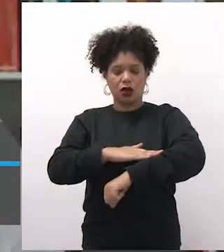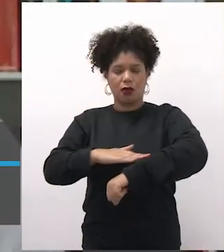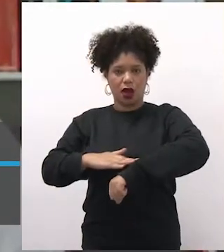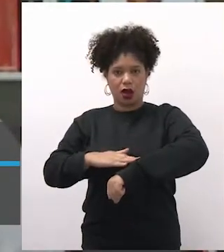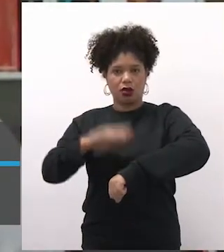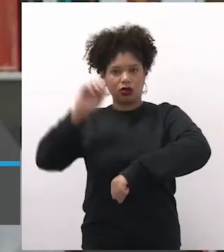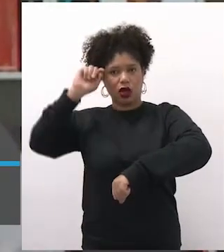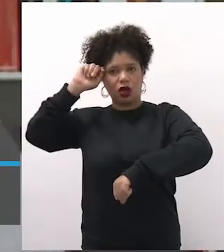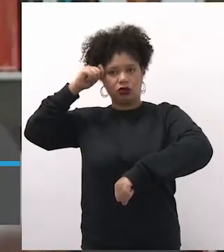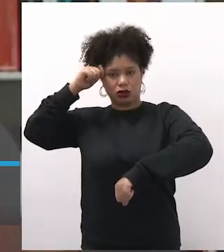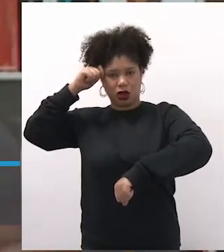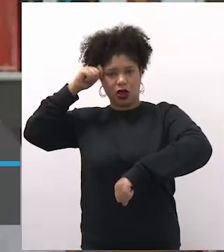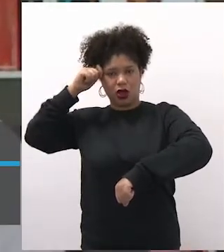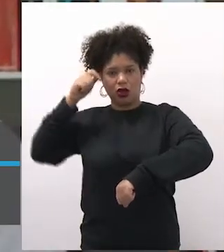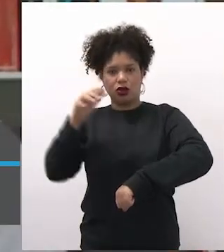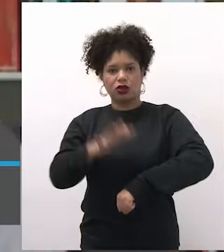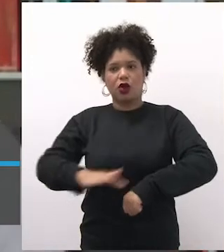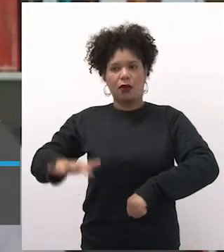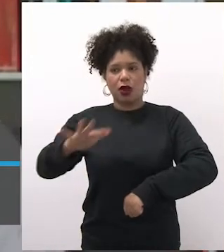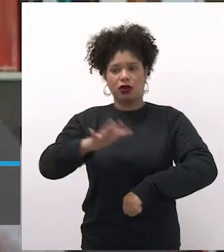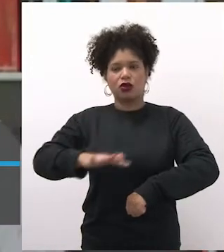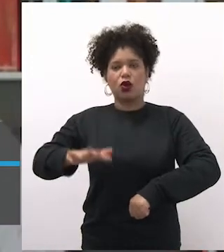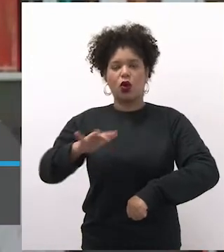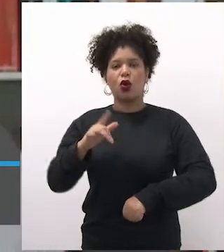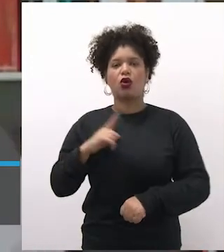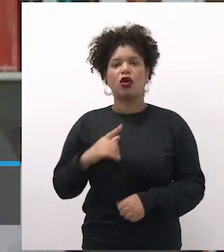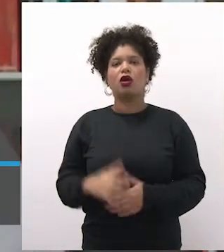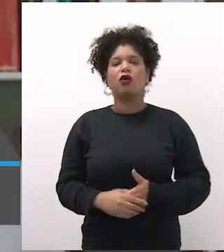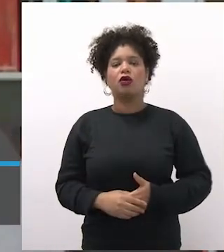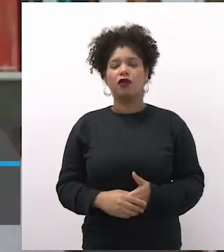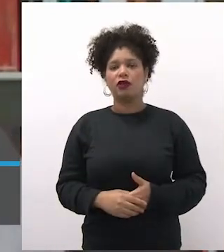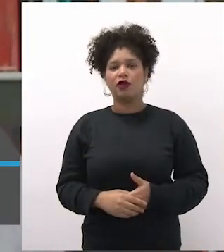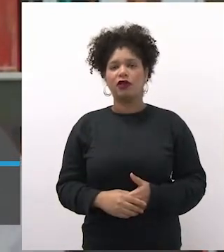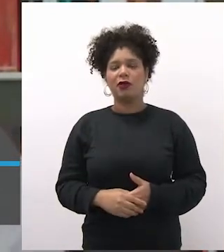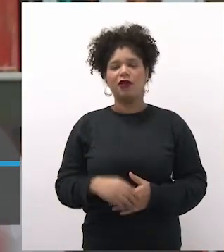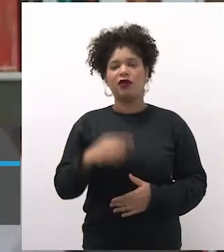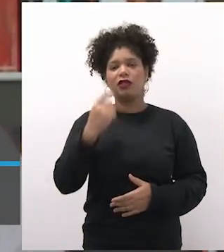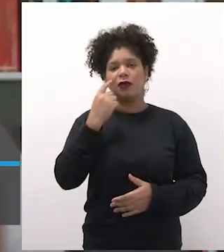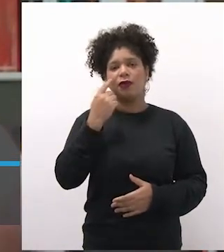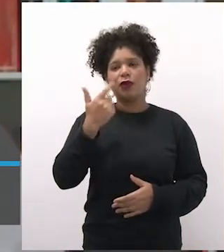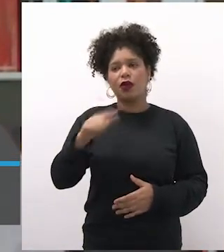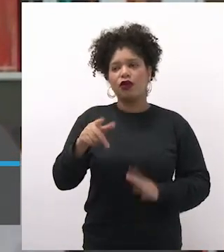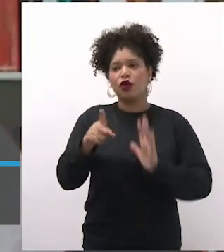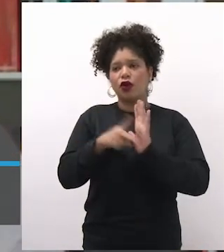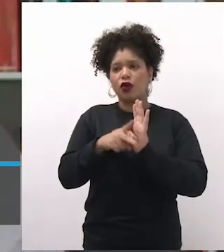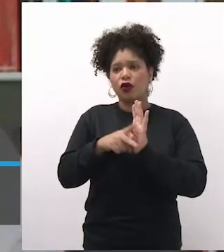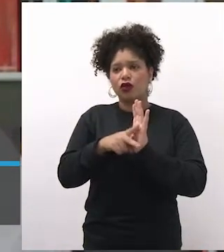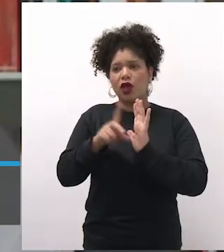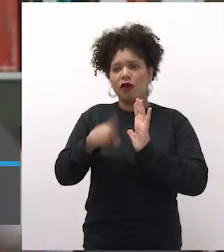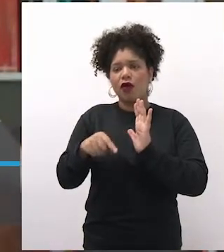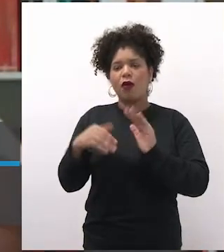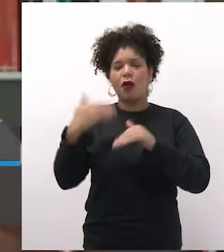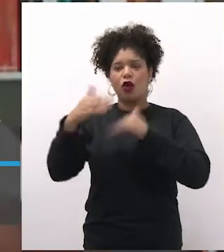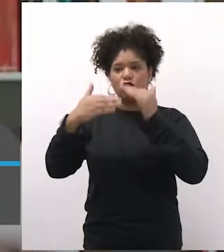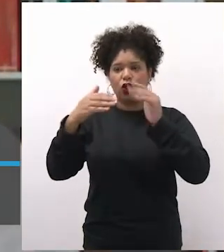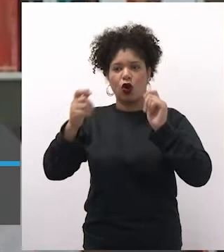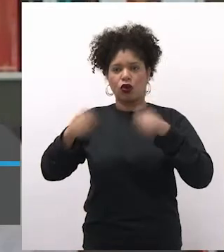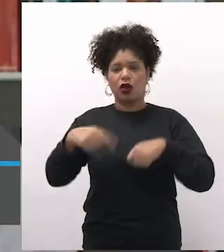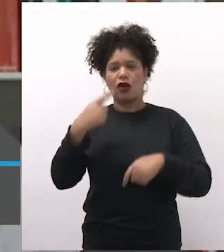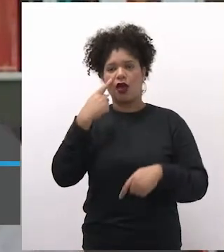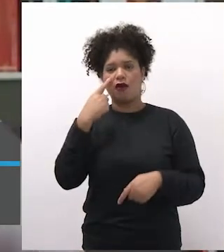ocupando espaços que seriam vistos como espaços que ninguém gostaria com atividades que ninguém gostaria de desenvolver. Então,